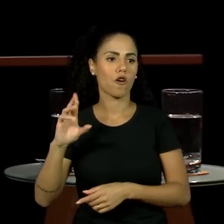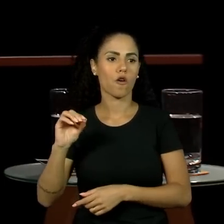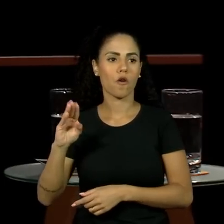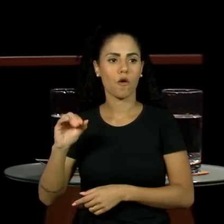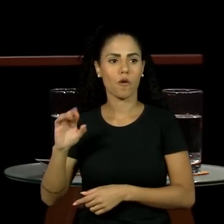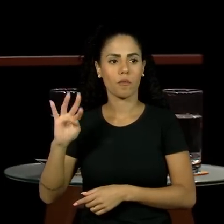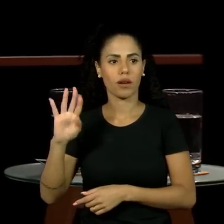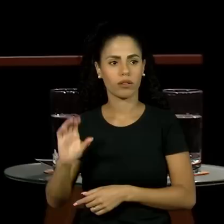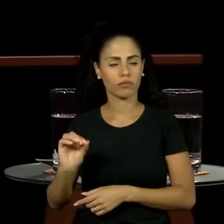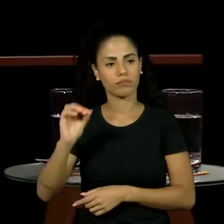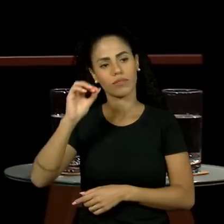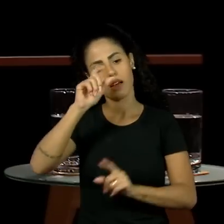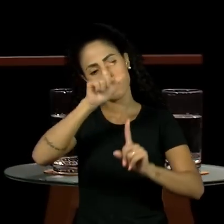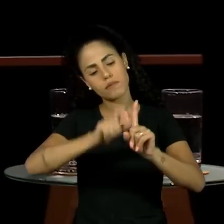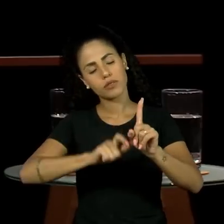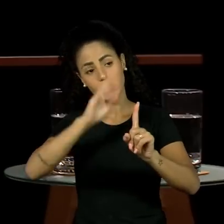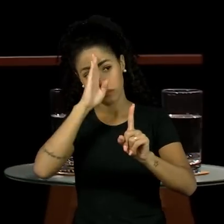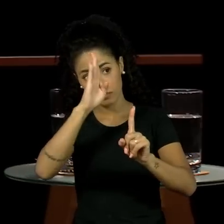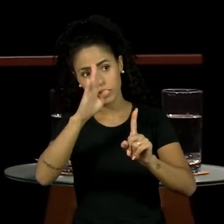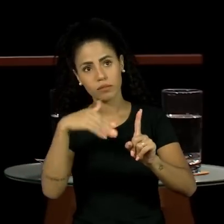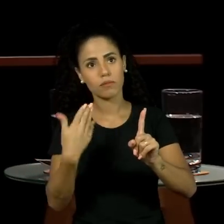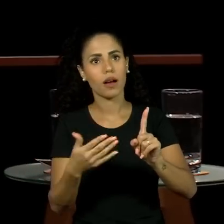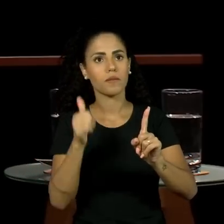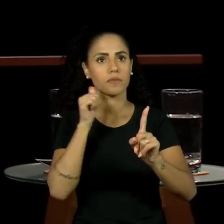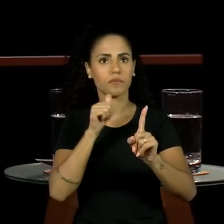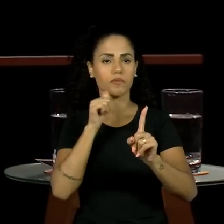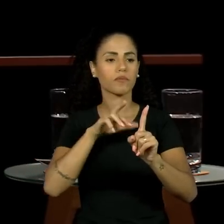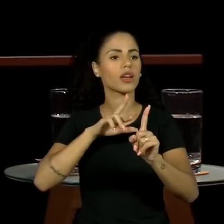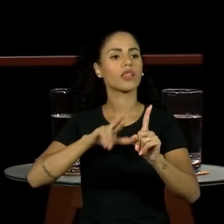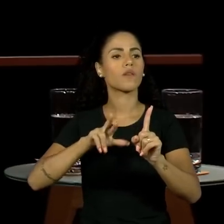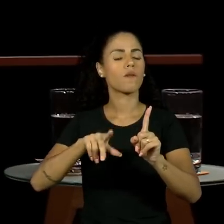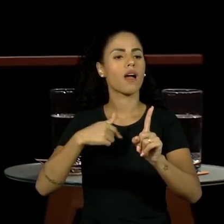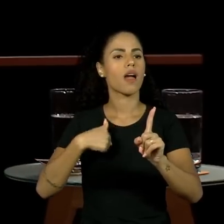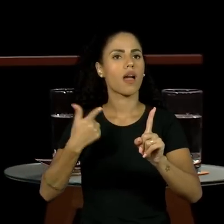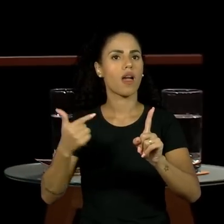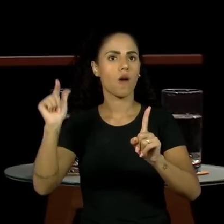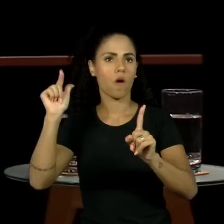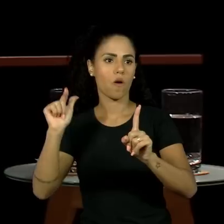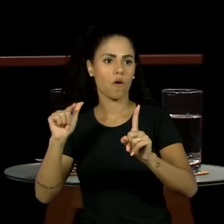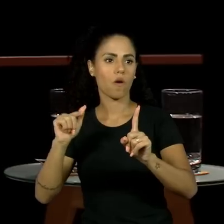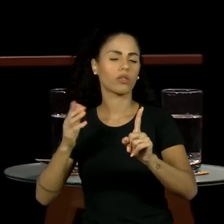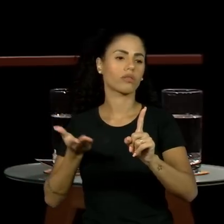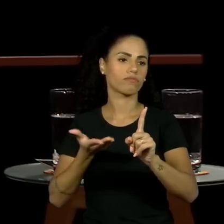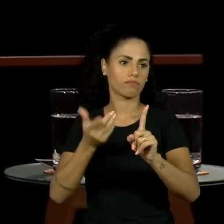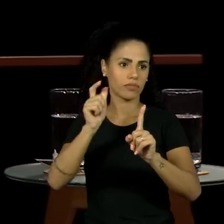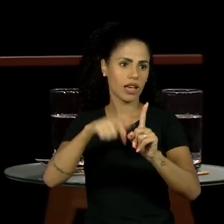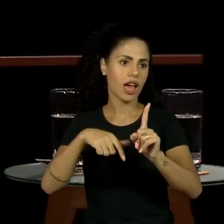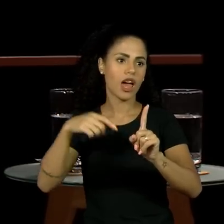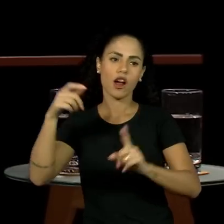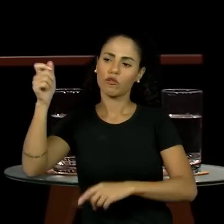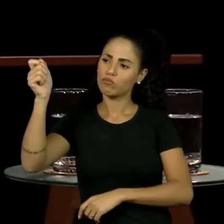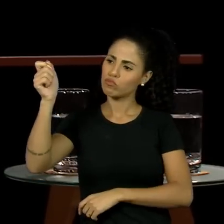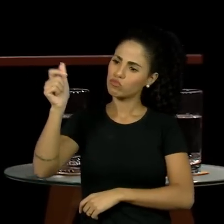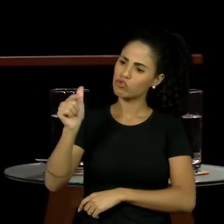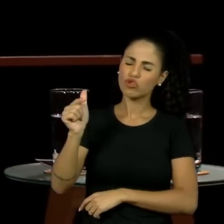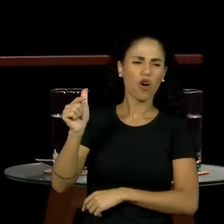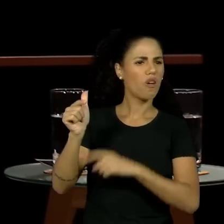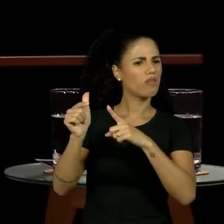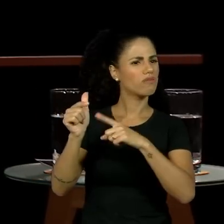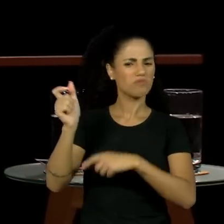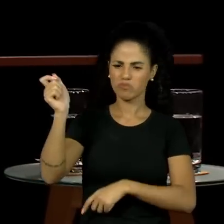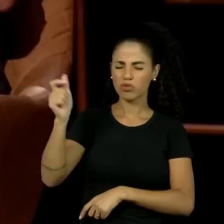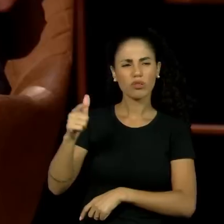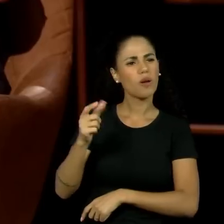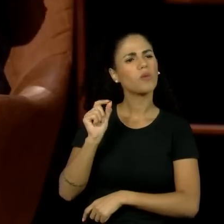disse que a personagem central não é o estrangeiro que você interpretava, e sim o Sol. Queria que você explicasse isso para a